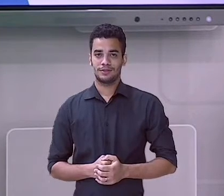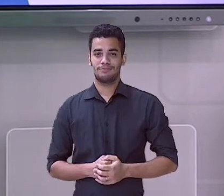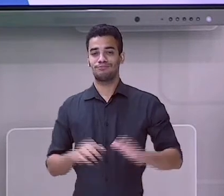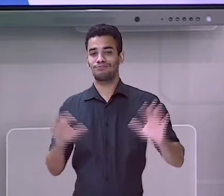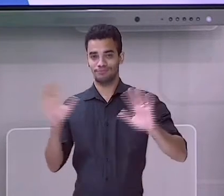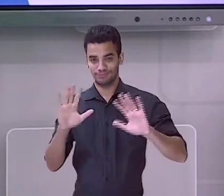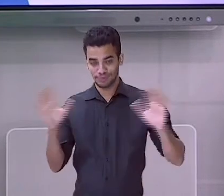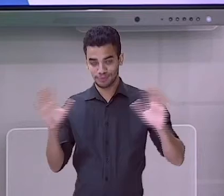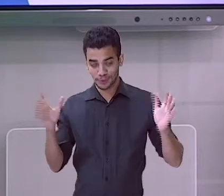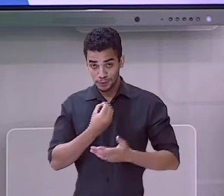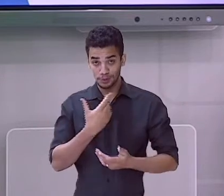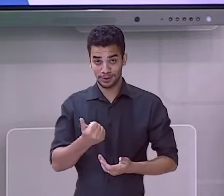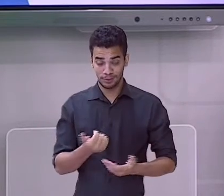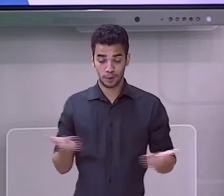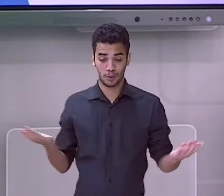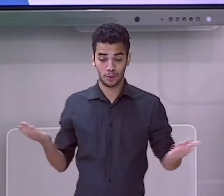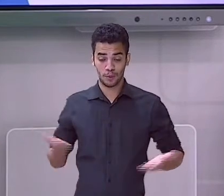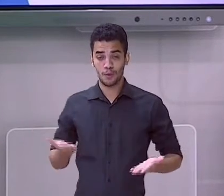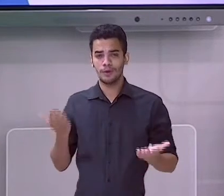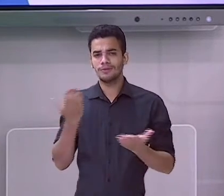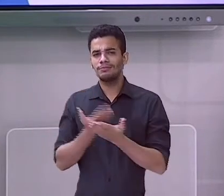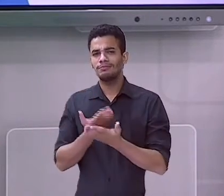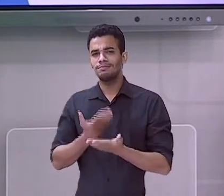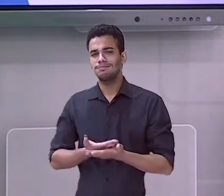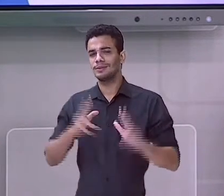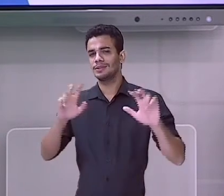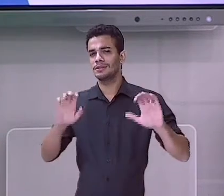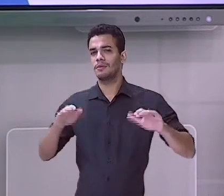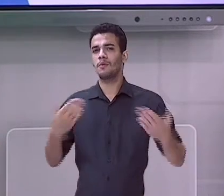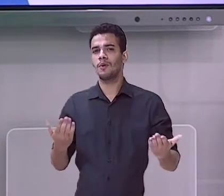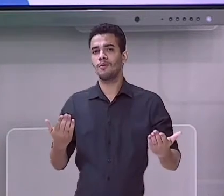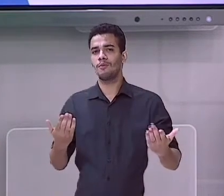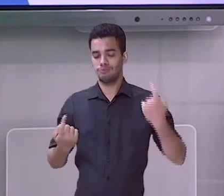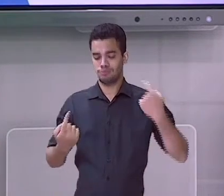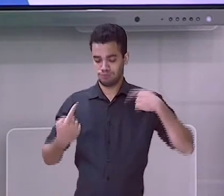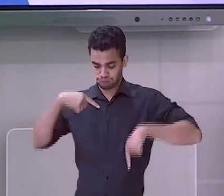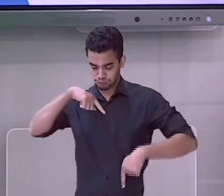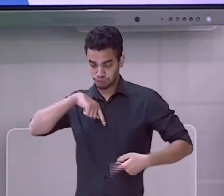Olá! Nossa aula de hoje nós vamos falar sobre sistema circulatório.